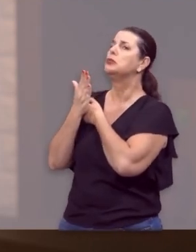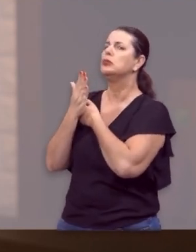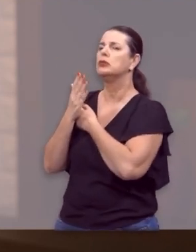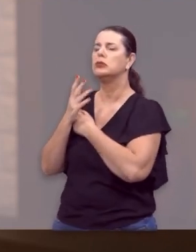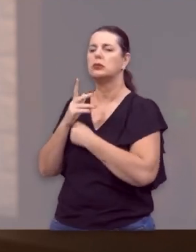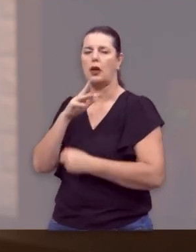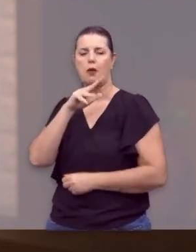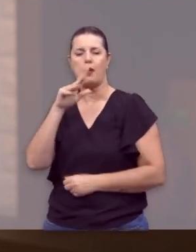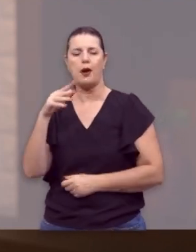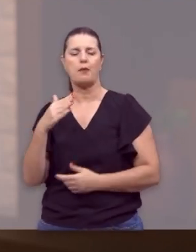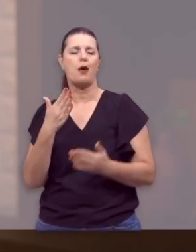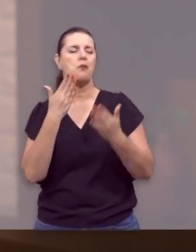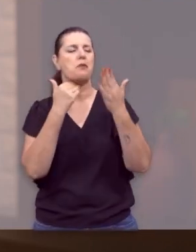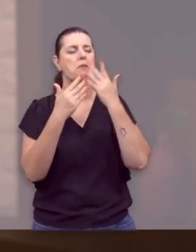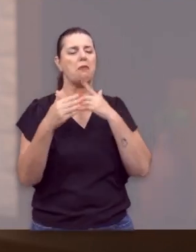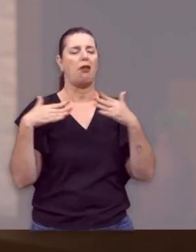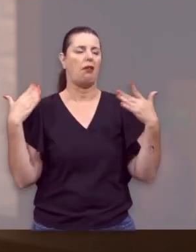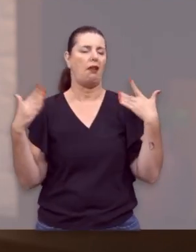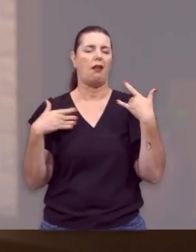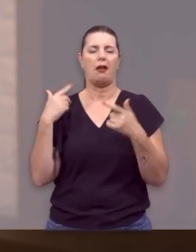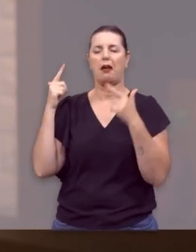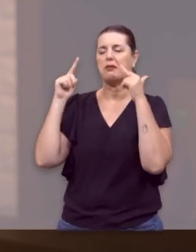enquanto os irmãos comiam e se alegravam.